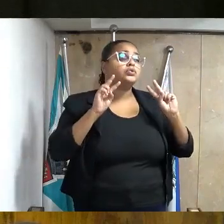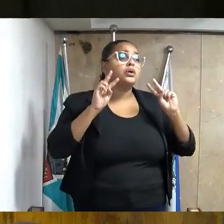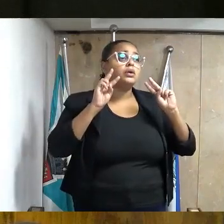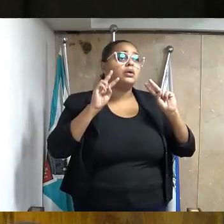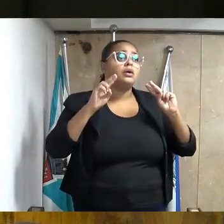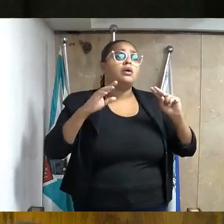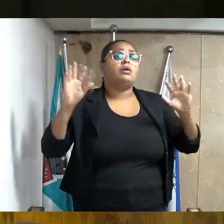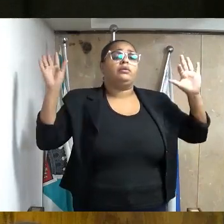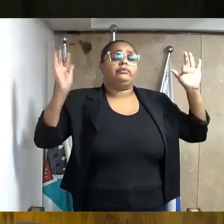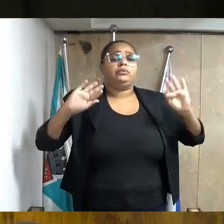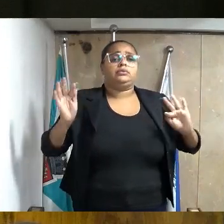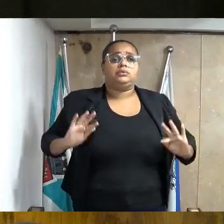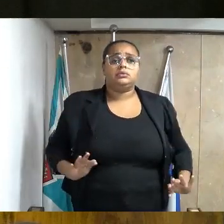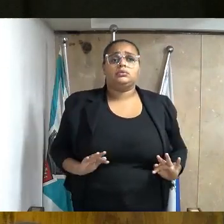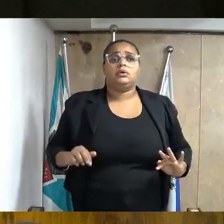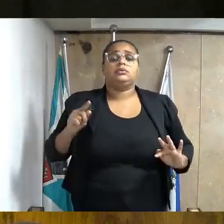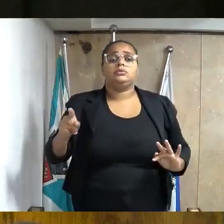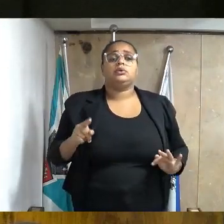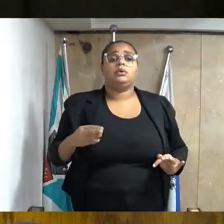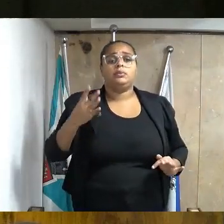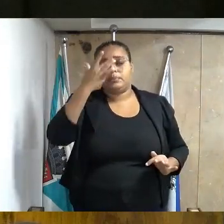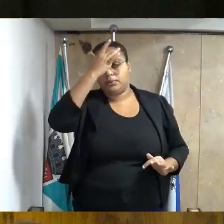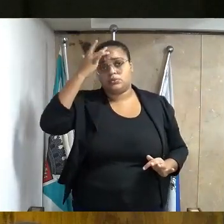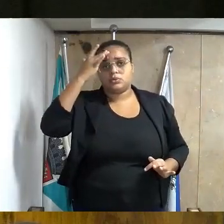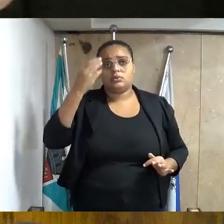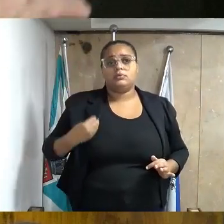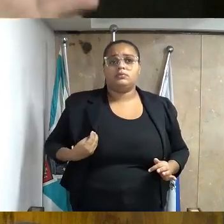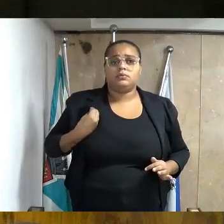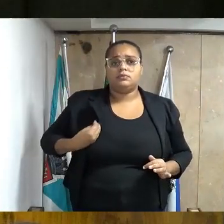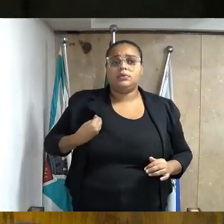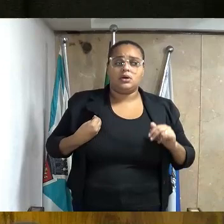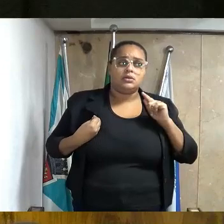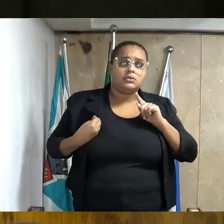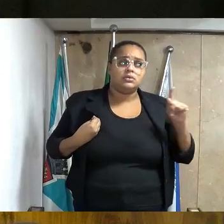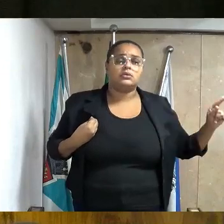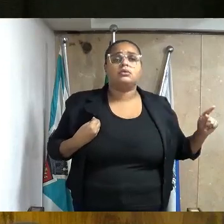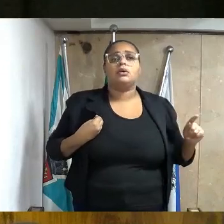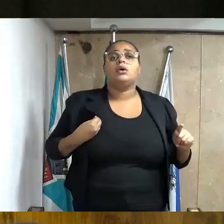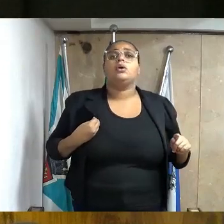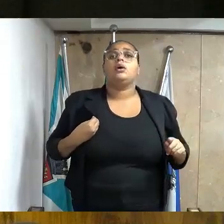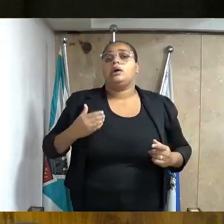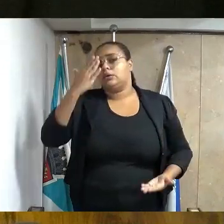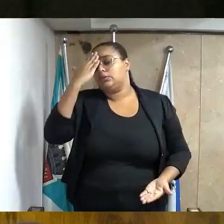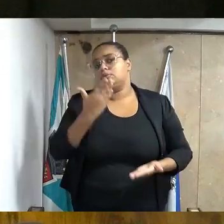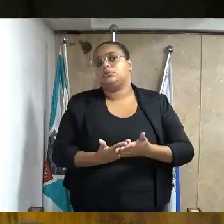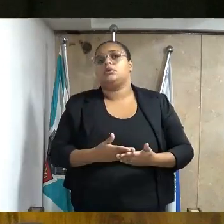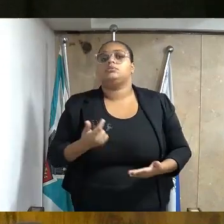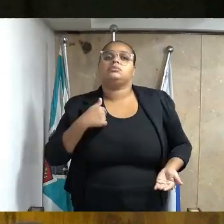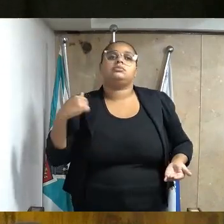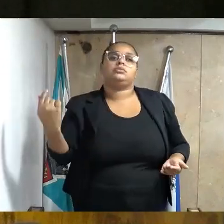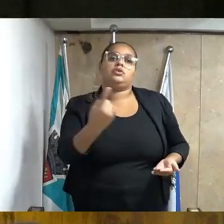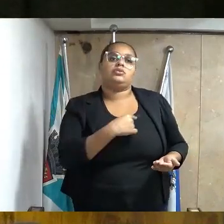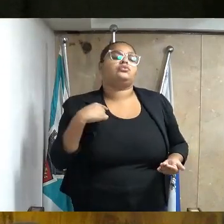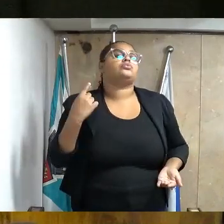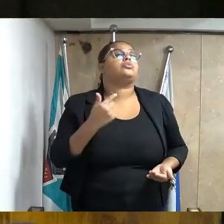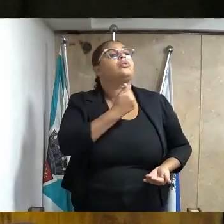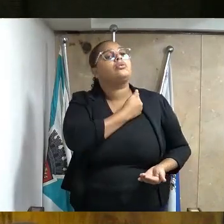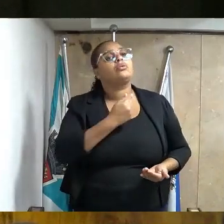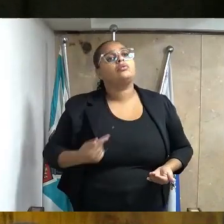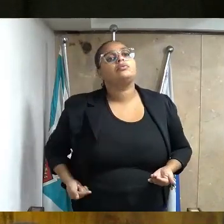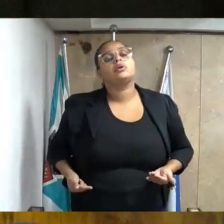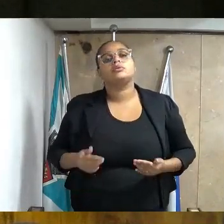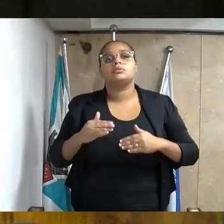a alegria daqueles moradores, a credibilidade do nosso governo, em que eles realmente,